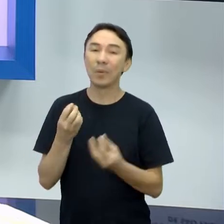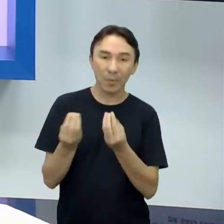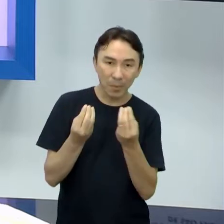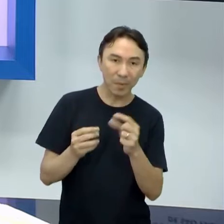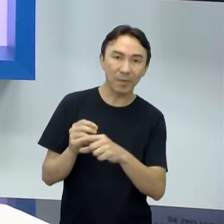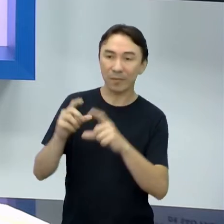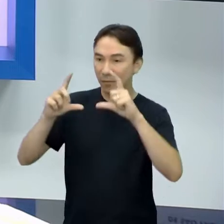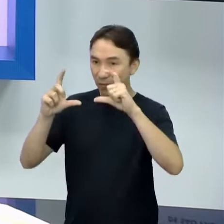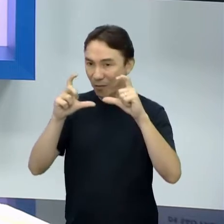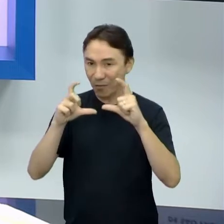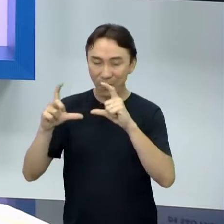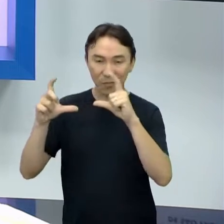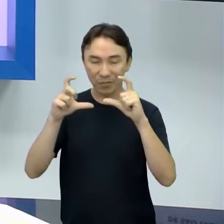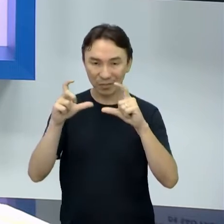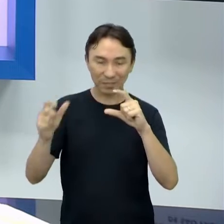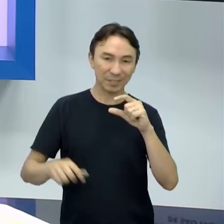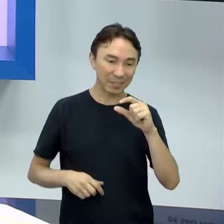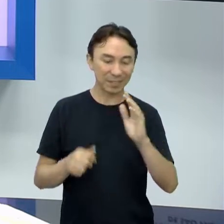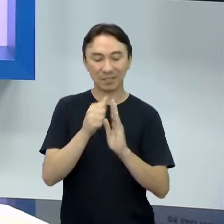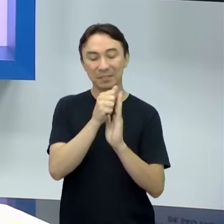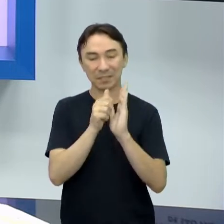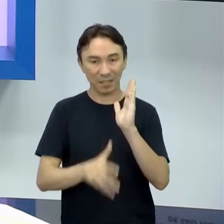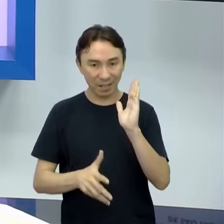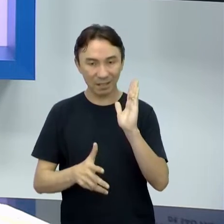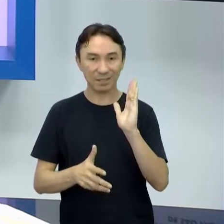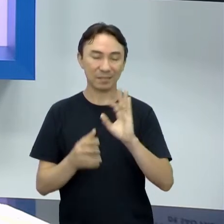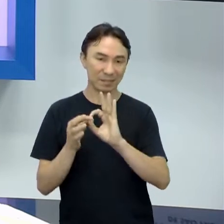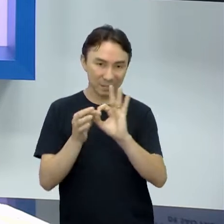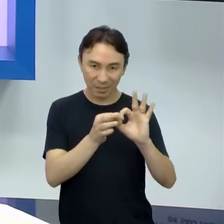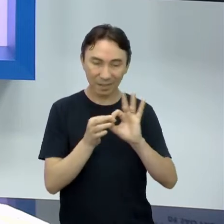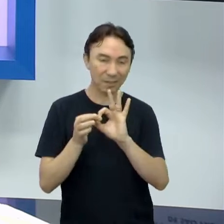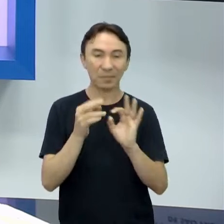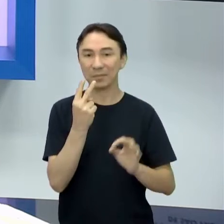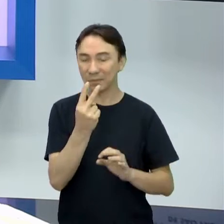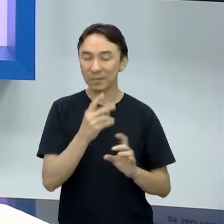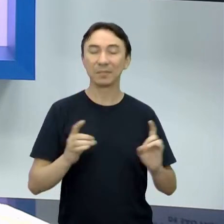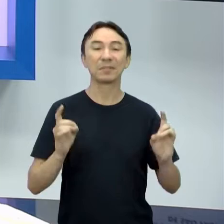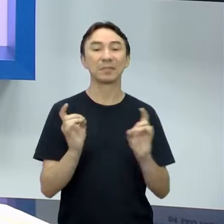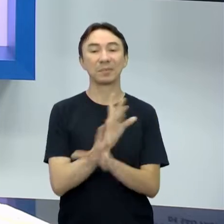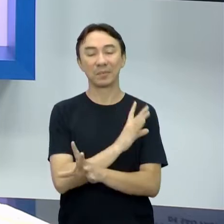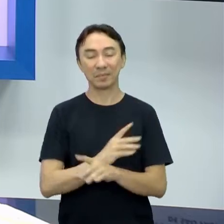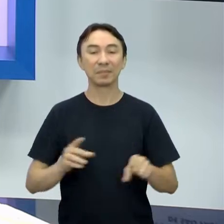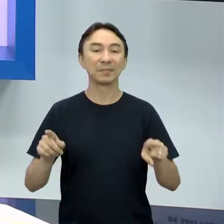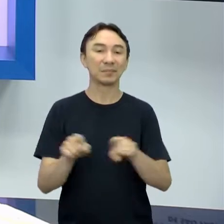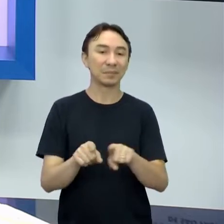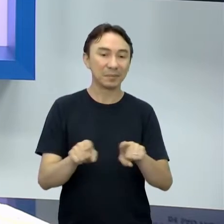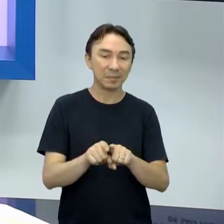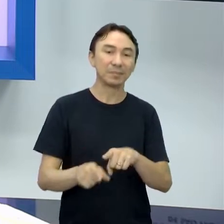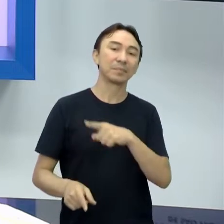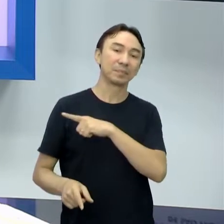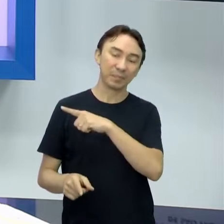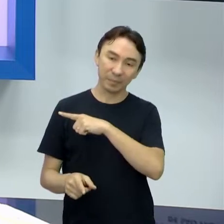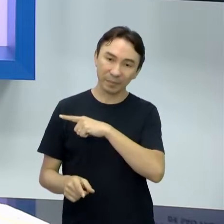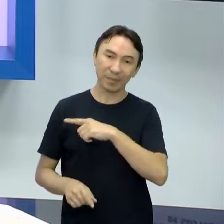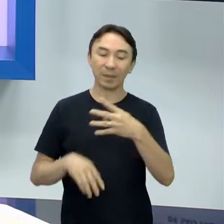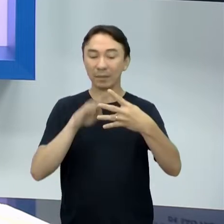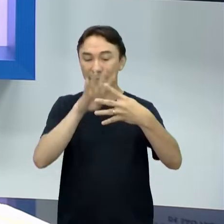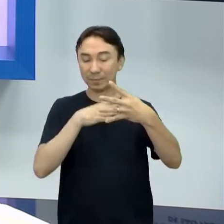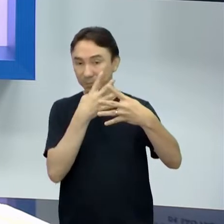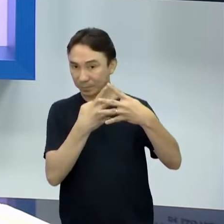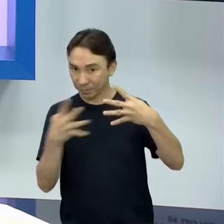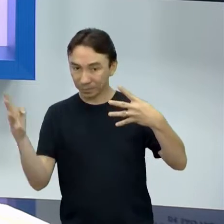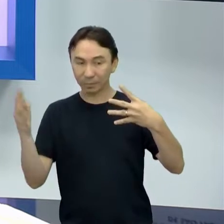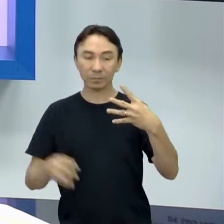integrada 2 e pudemos aí preencher uma planilha com as atividades estudadas na atividade integrada 1